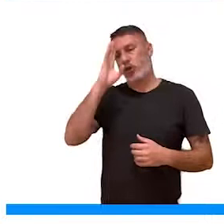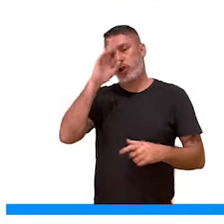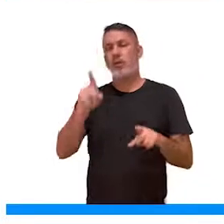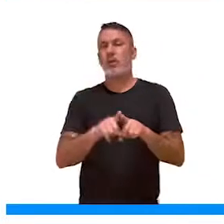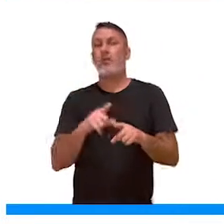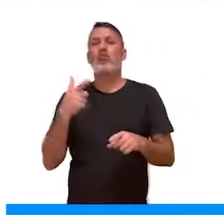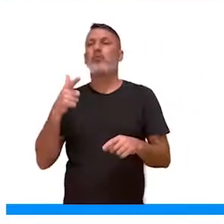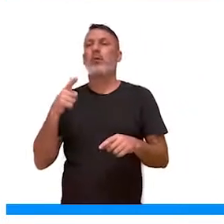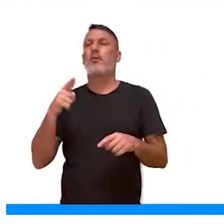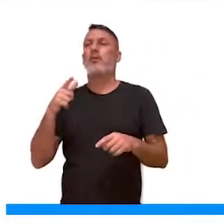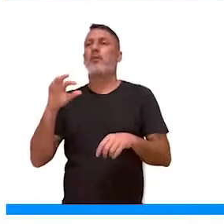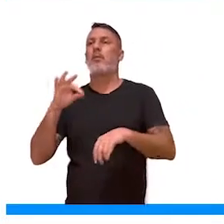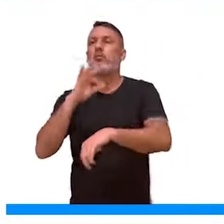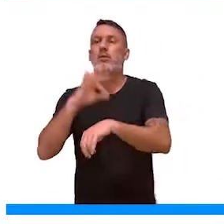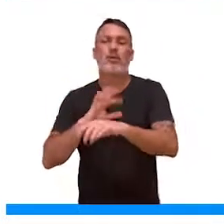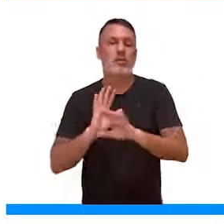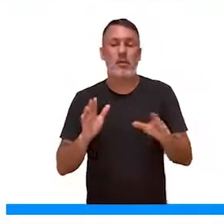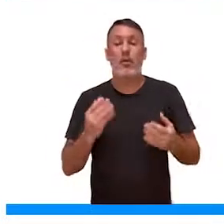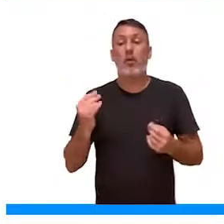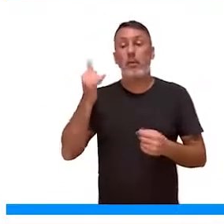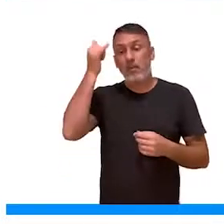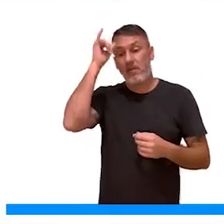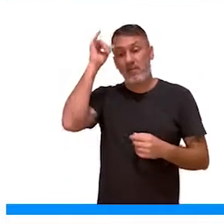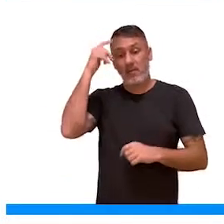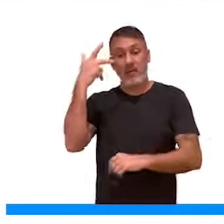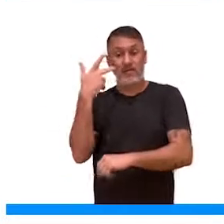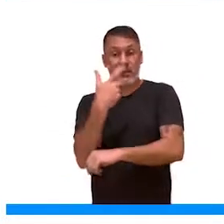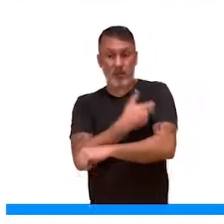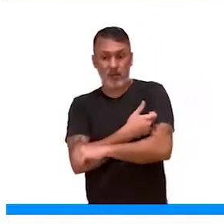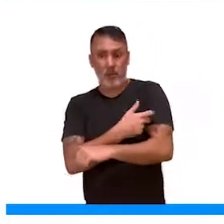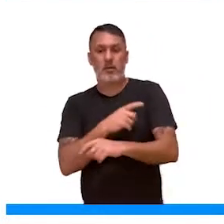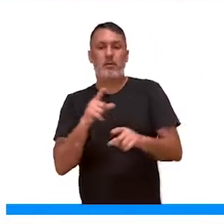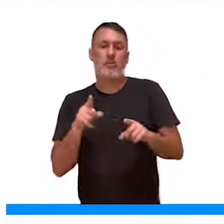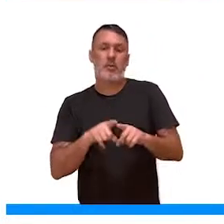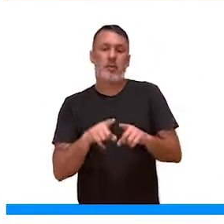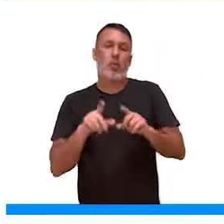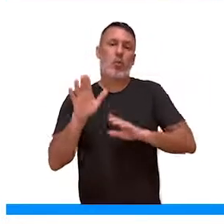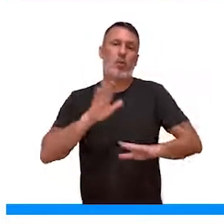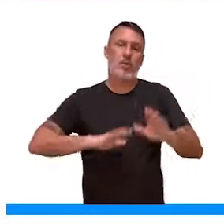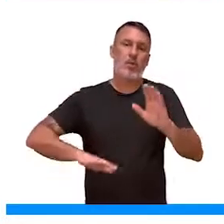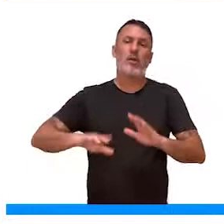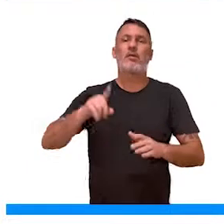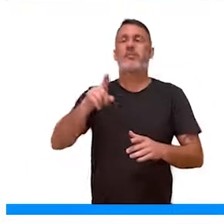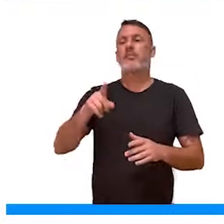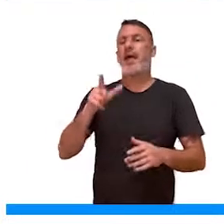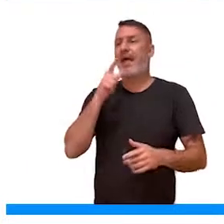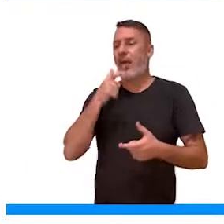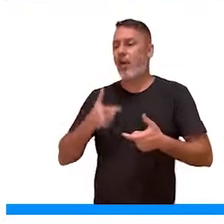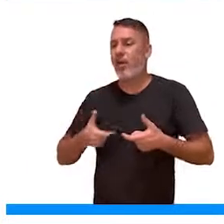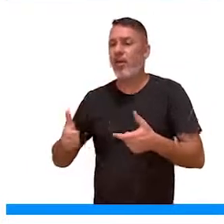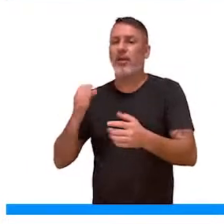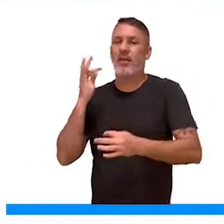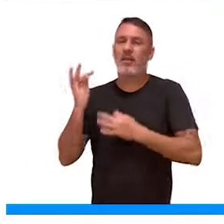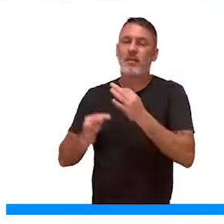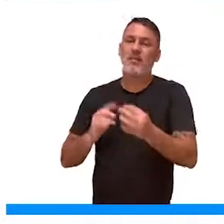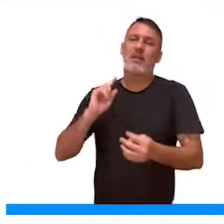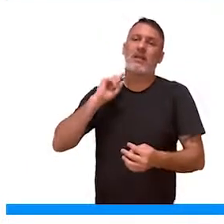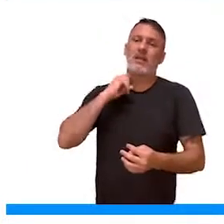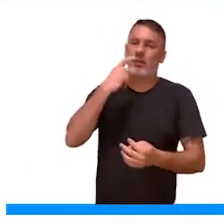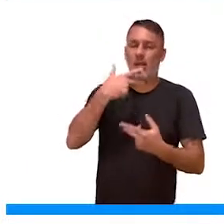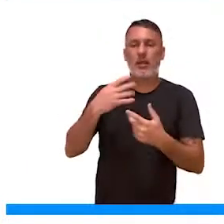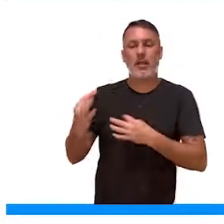tem vetor. Como prevenção, toma-se a vacina também em medidas de higiene e saneamento básico.